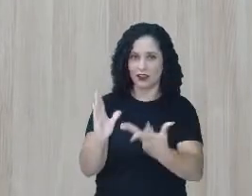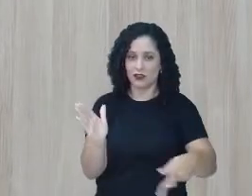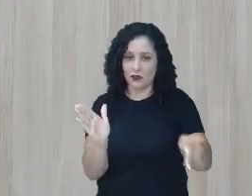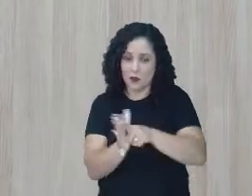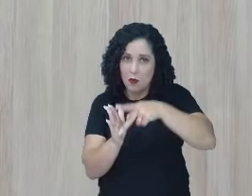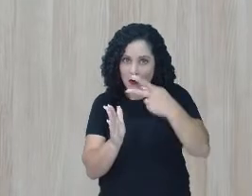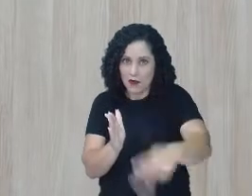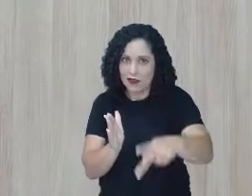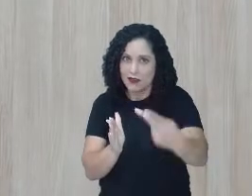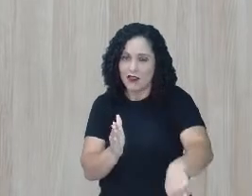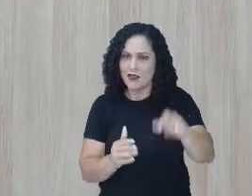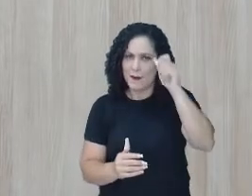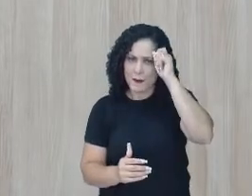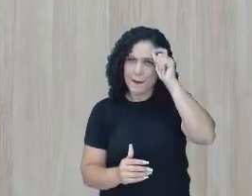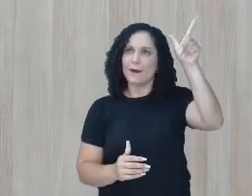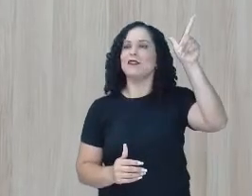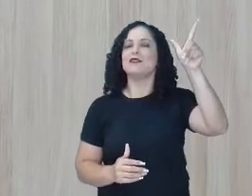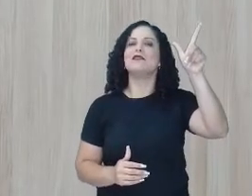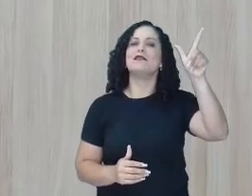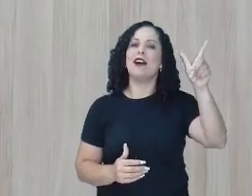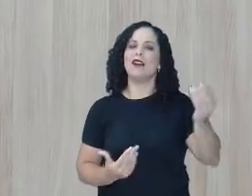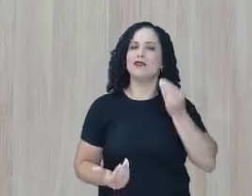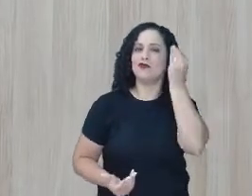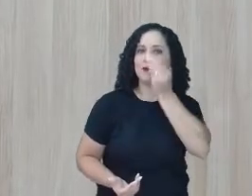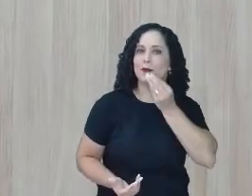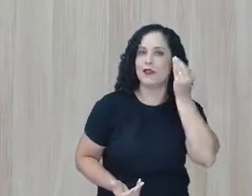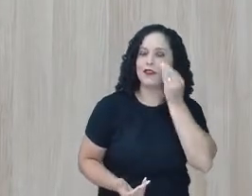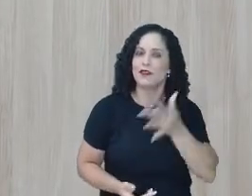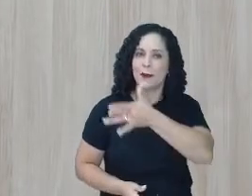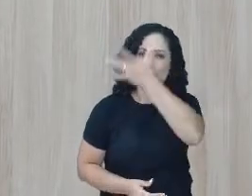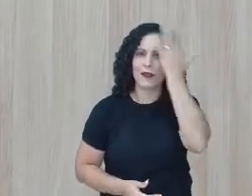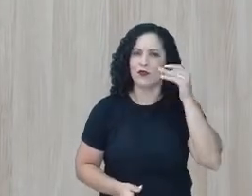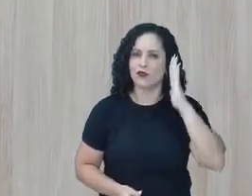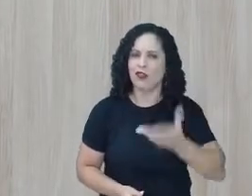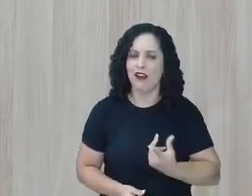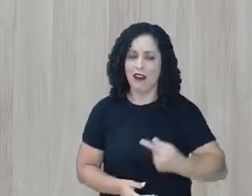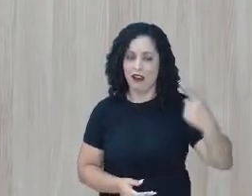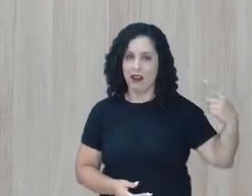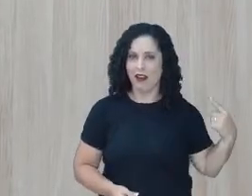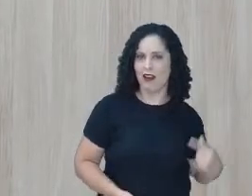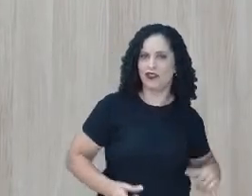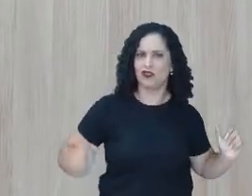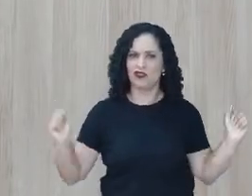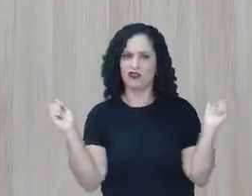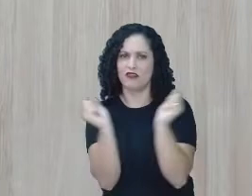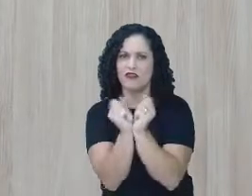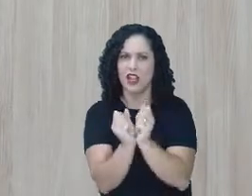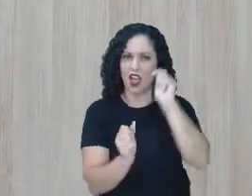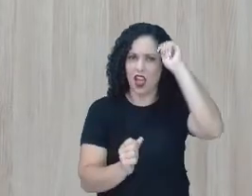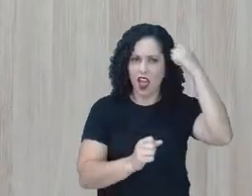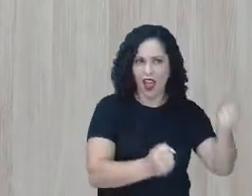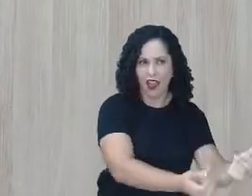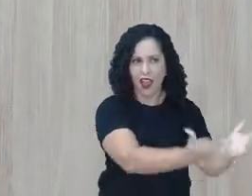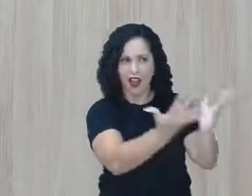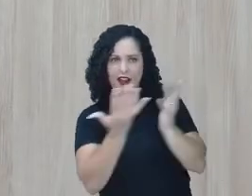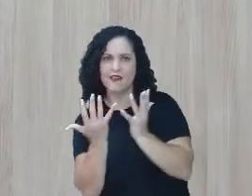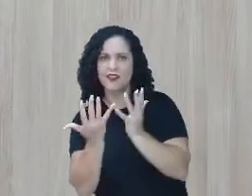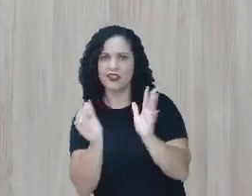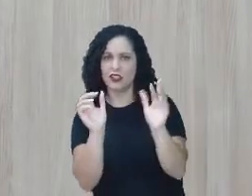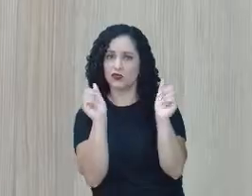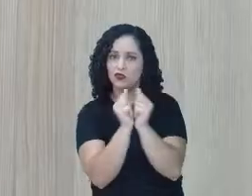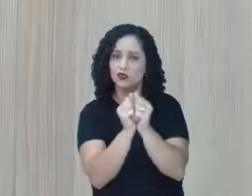que não pode ser pensada sem essa experiência de pessoas que foram escravizadas, foram trazidas da África e seus descendentes. Não é isso, professor?